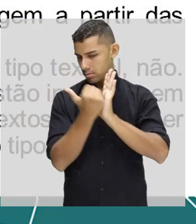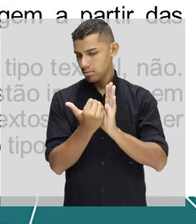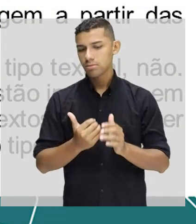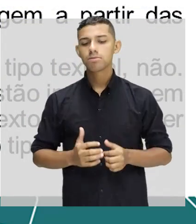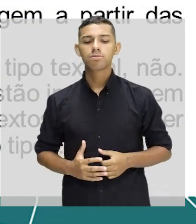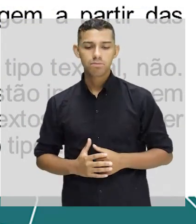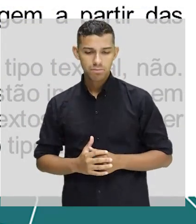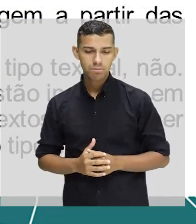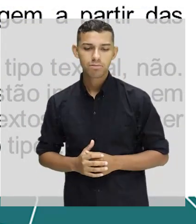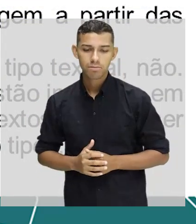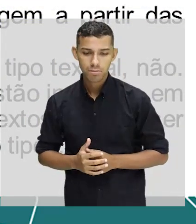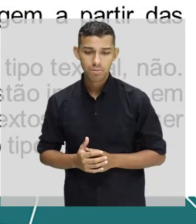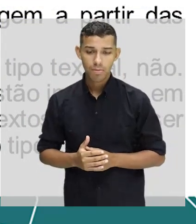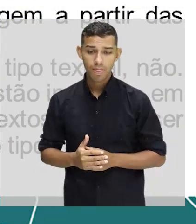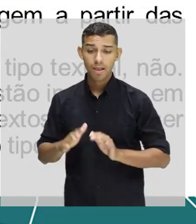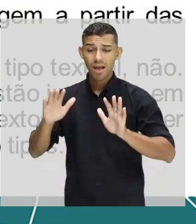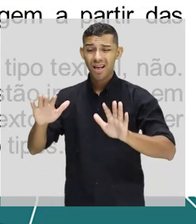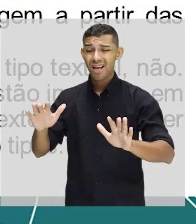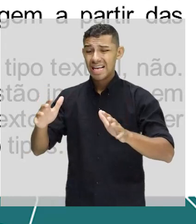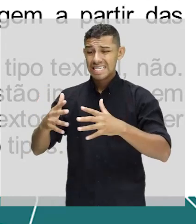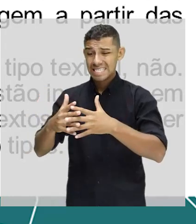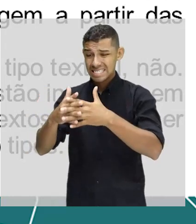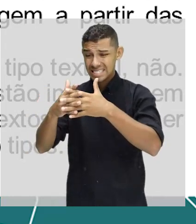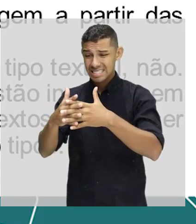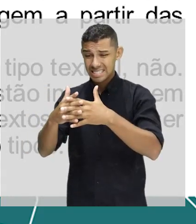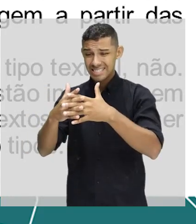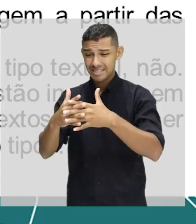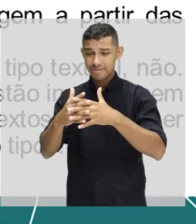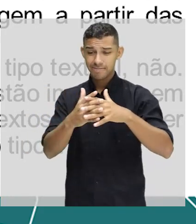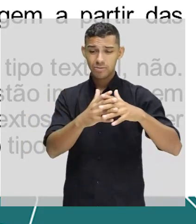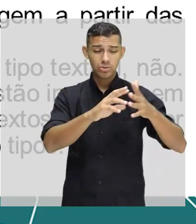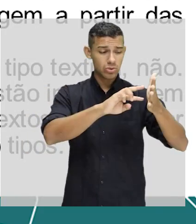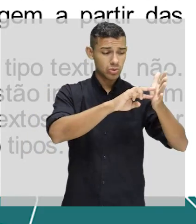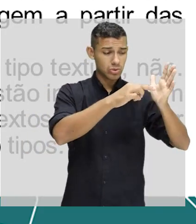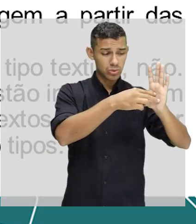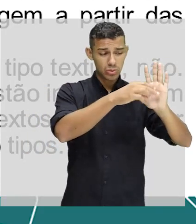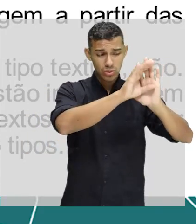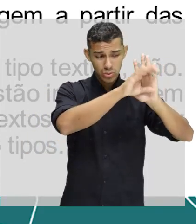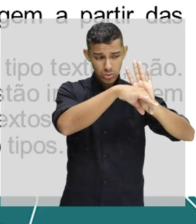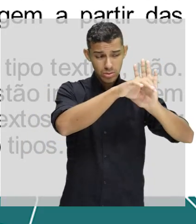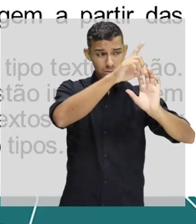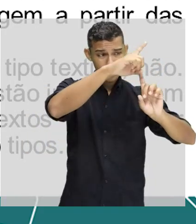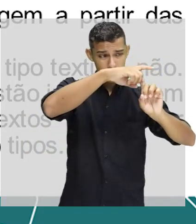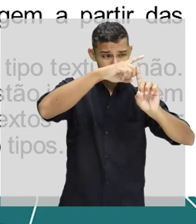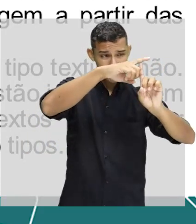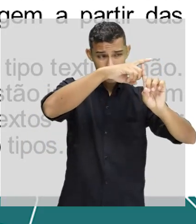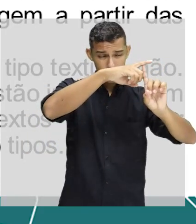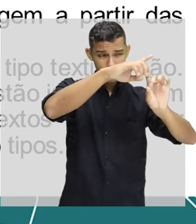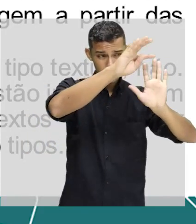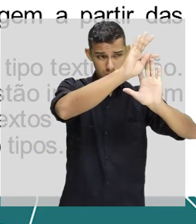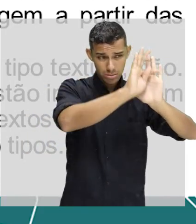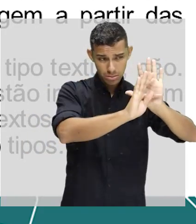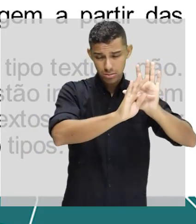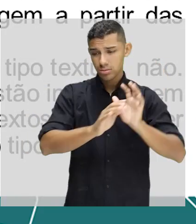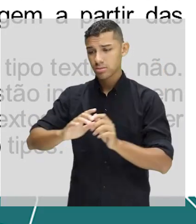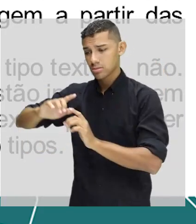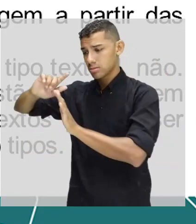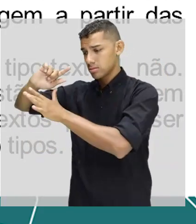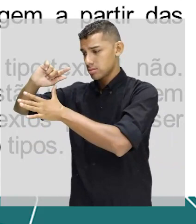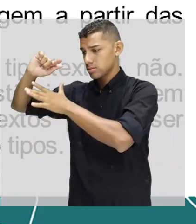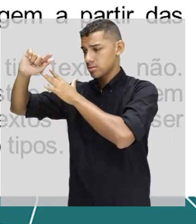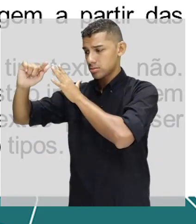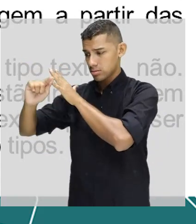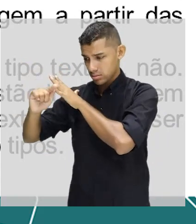Frequentemente, há uma confusão entre os conceitos de tipo textuais e gêneros textuais.